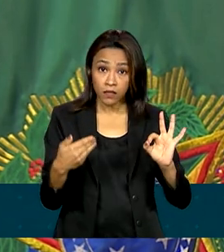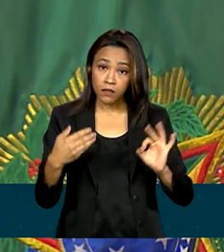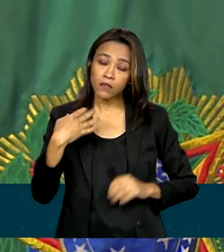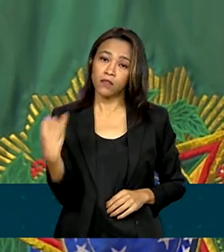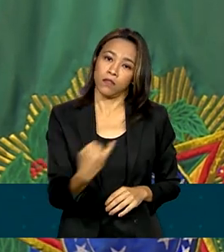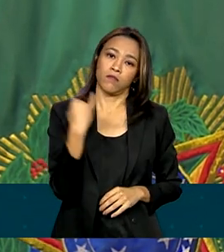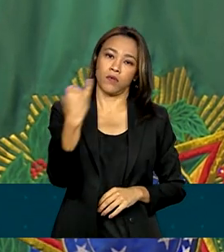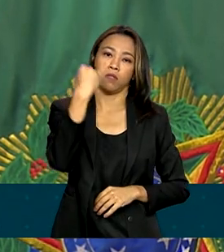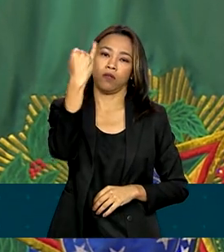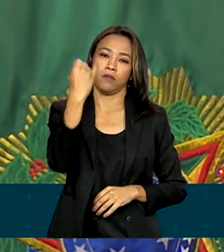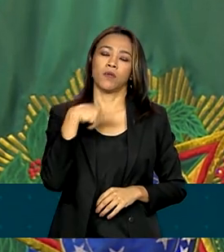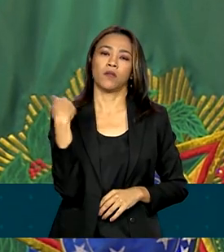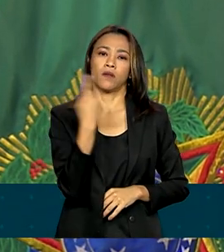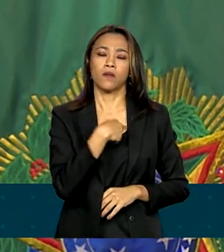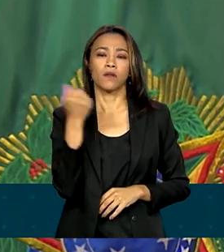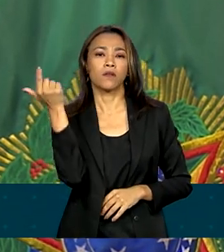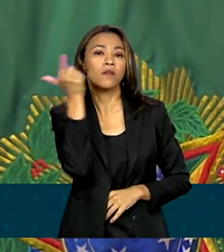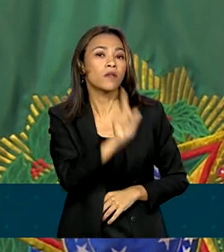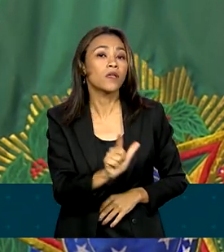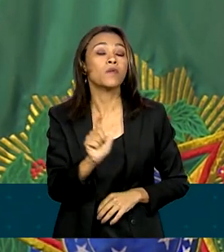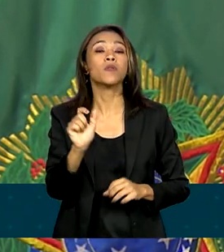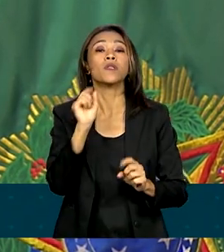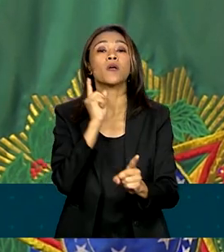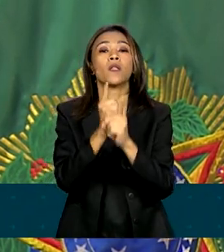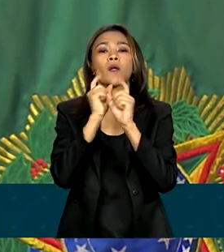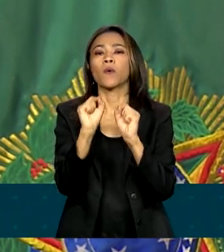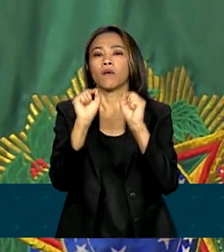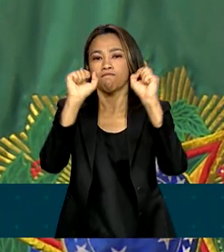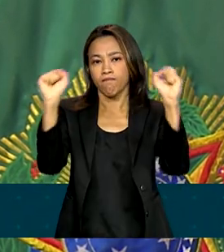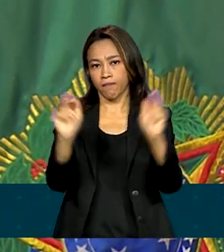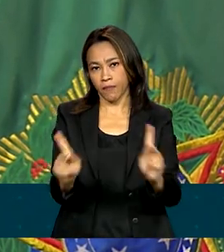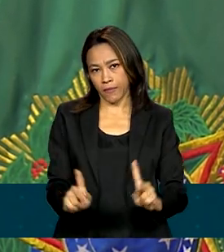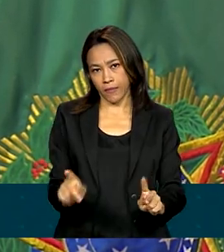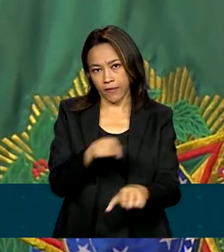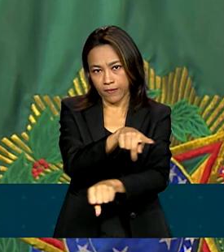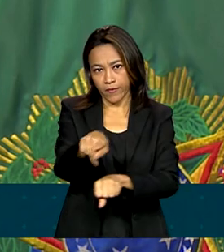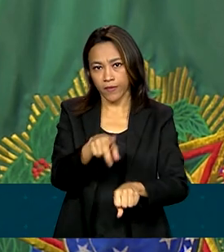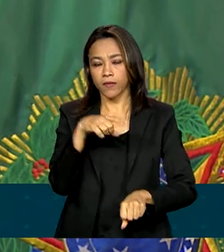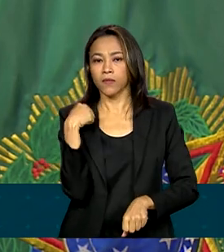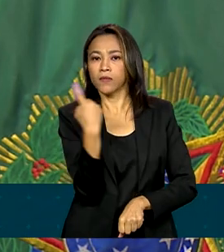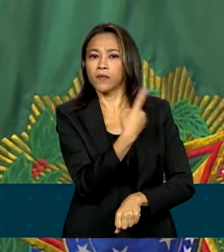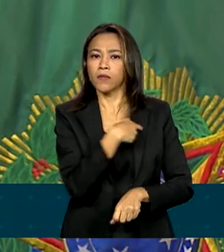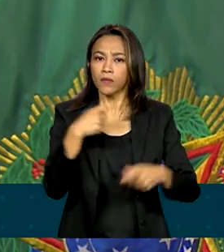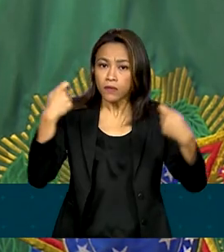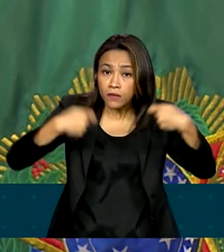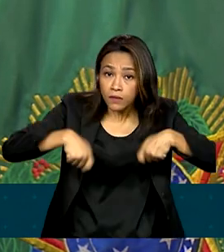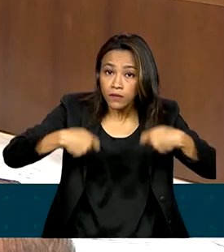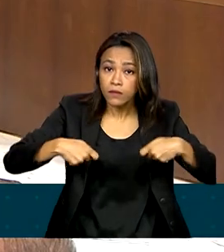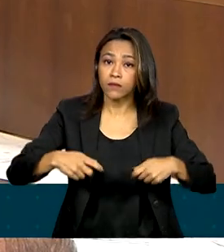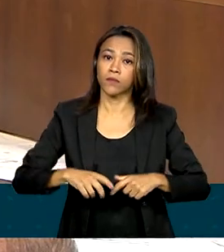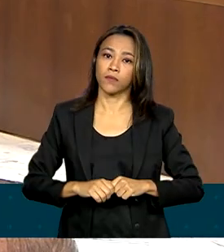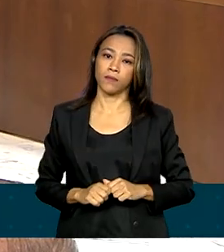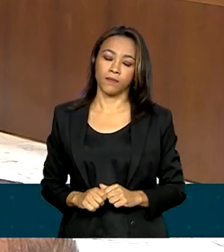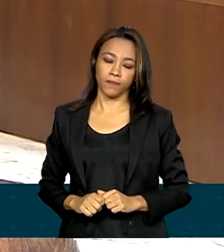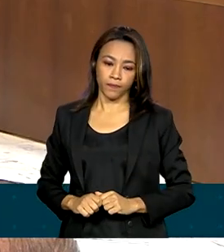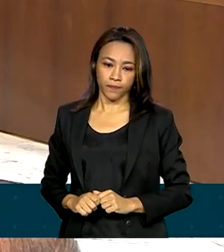gente possa reencontrar a paz nesse país. Nós precisamos